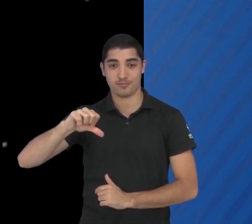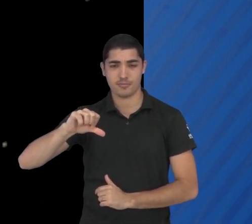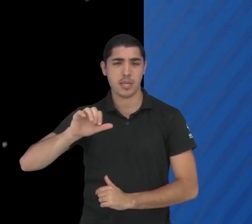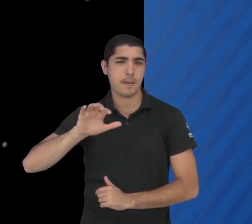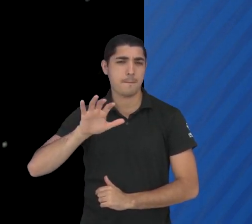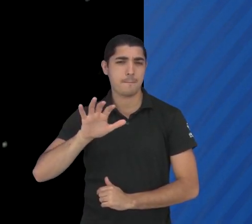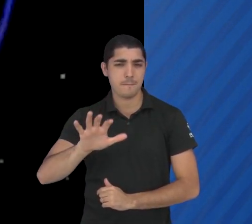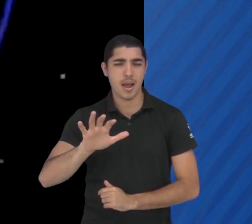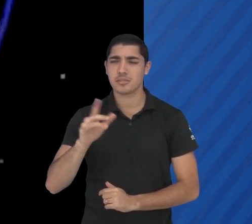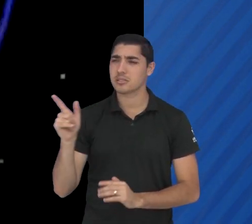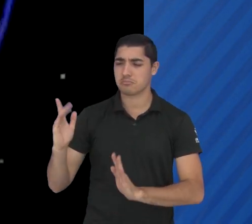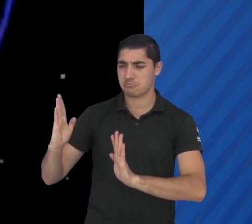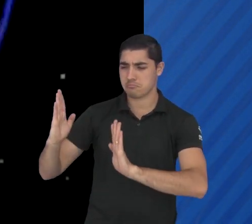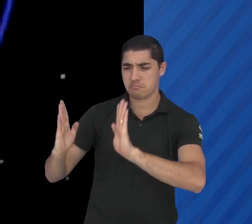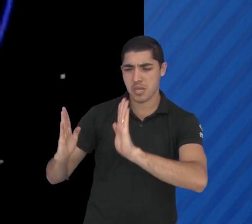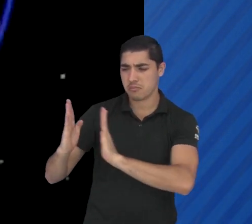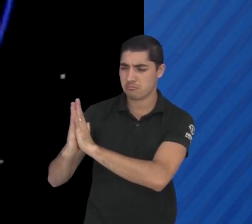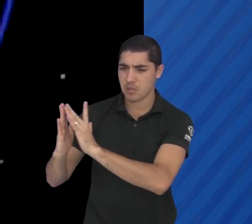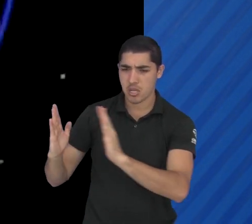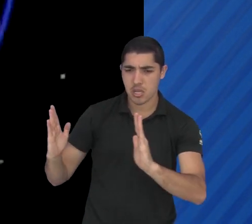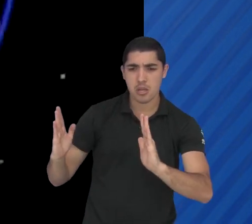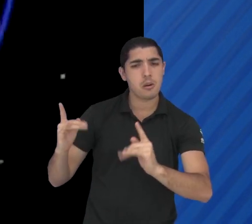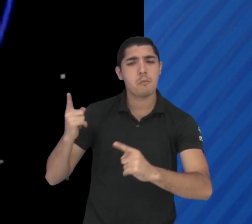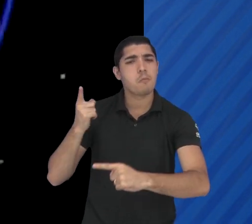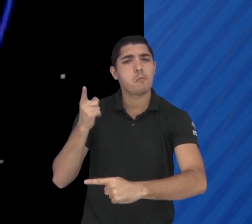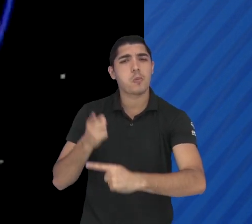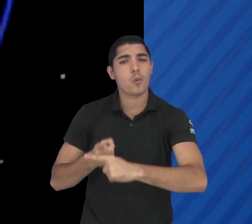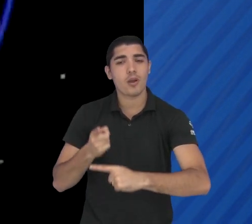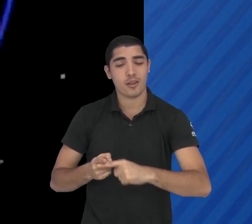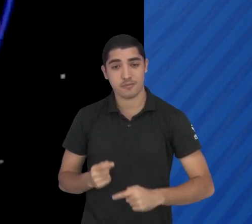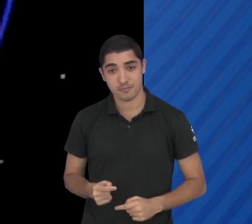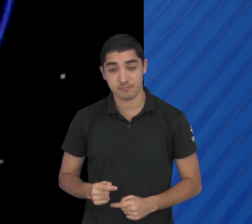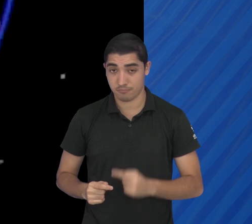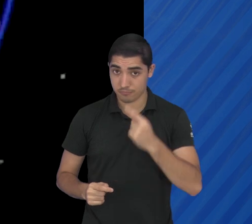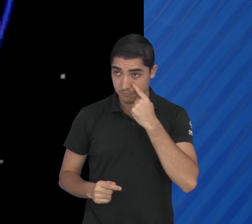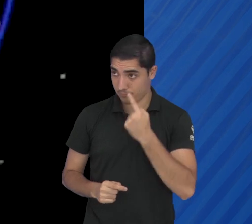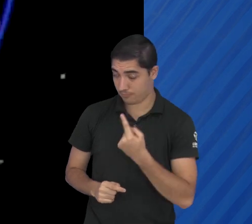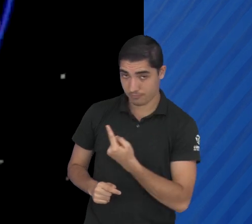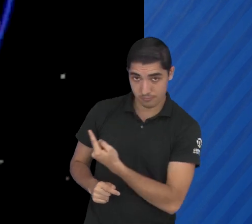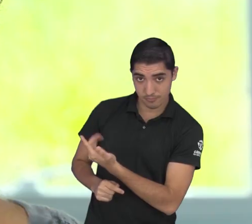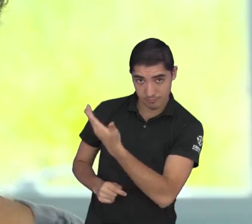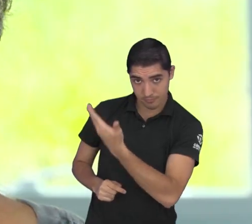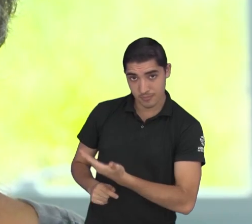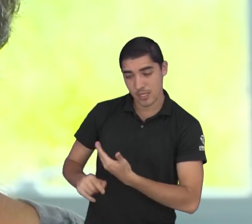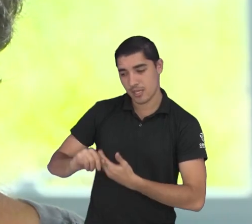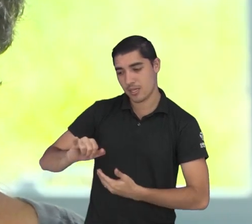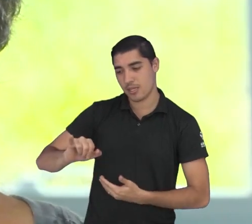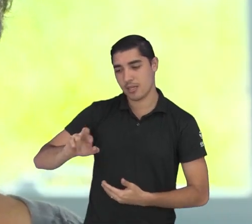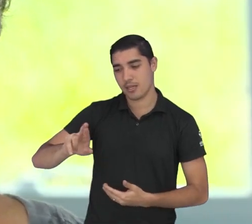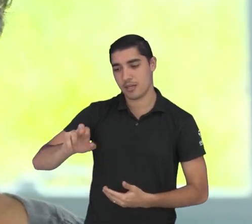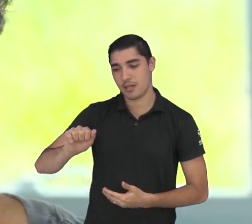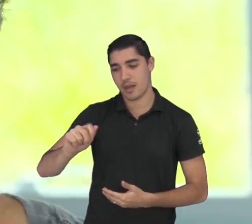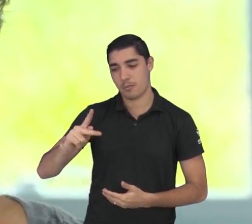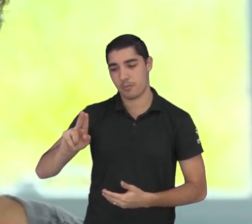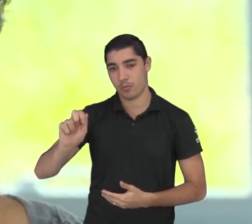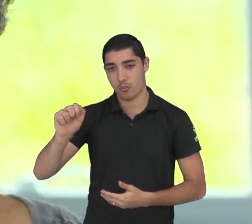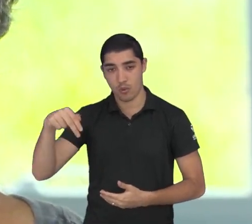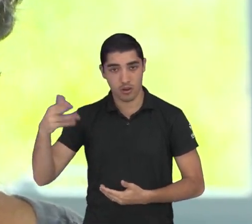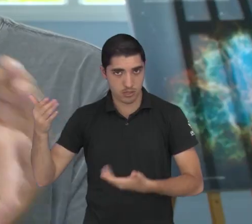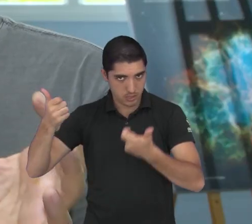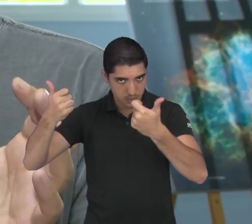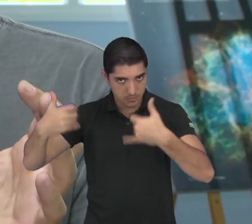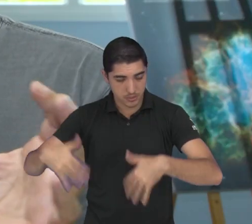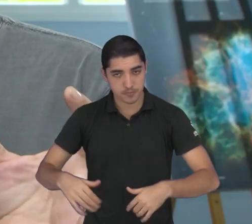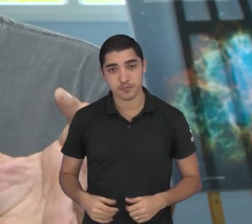de 28 dias. Mas a periodicidade desse acréscimo tem um critério específico, como aponta o astrônomo Irapuan